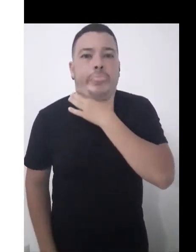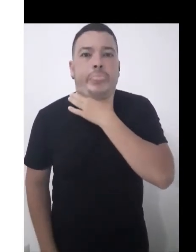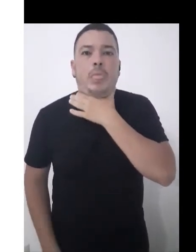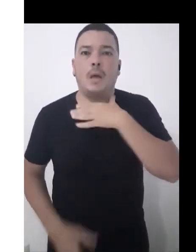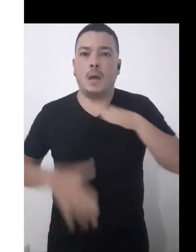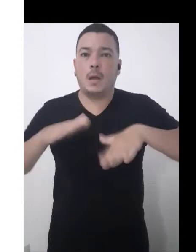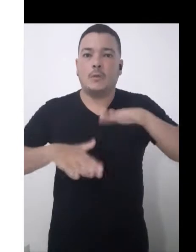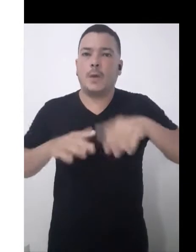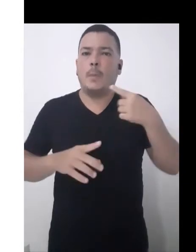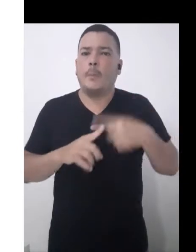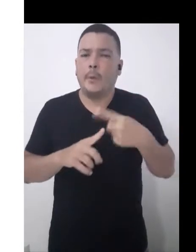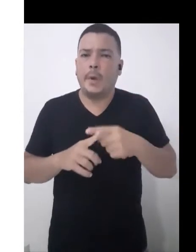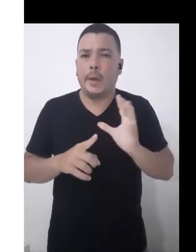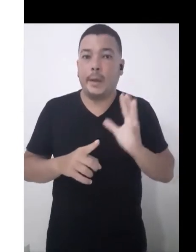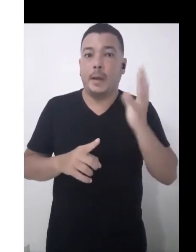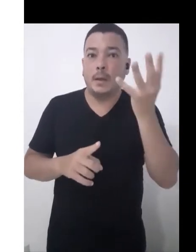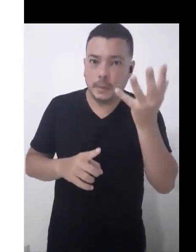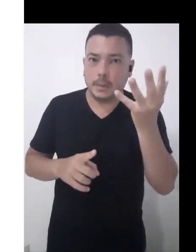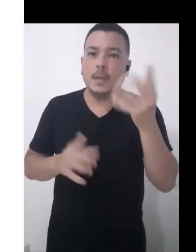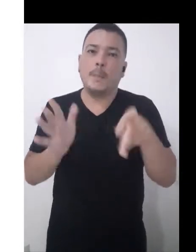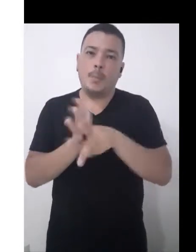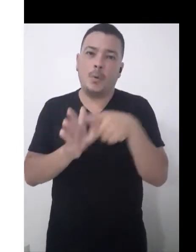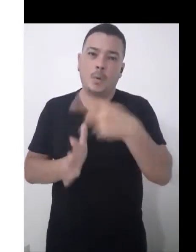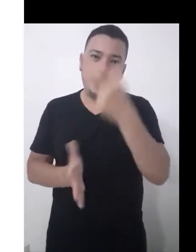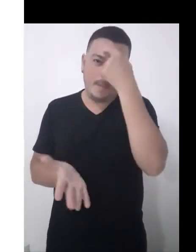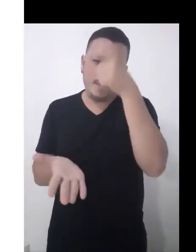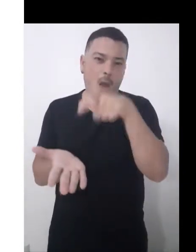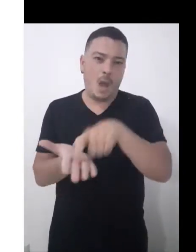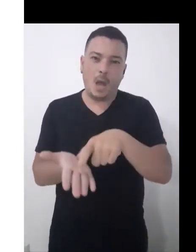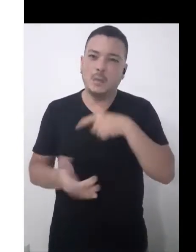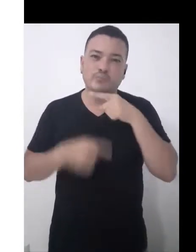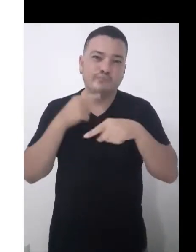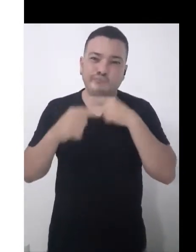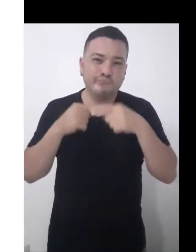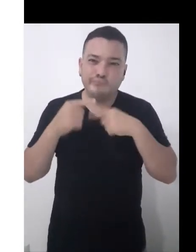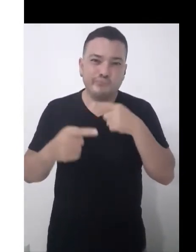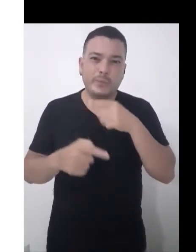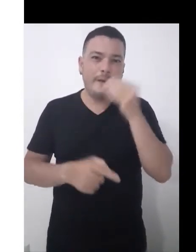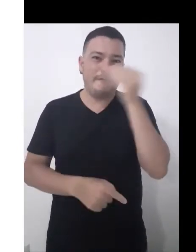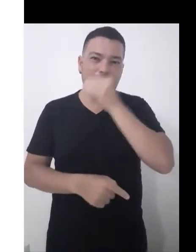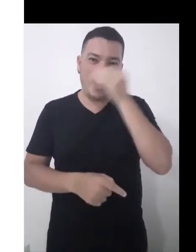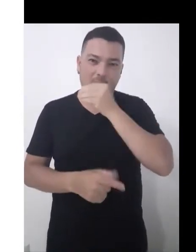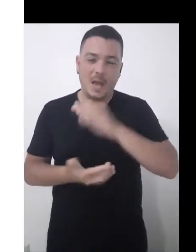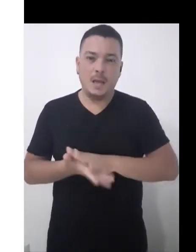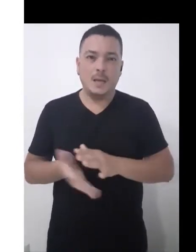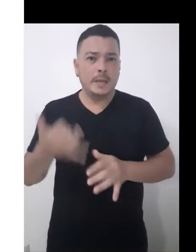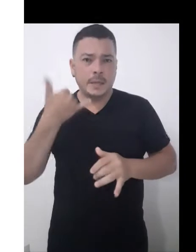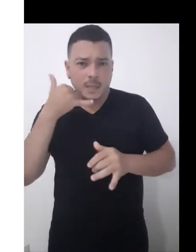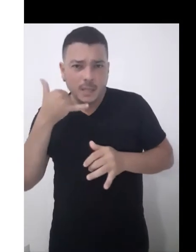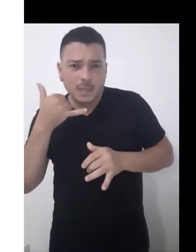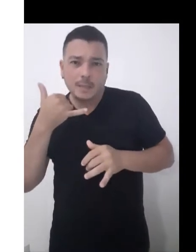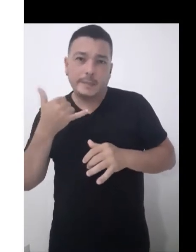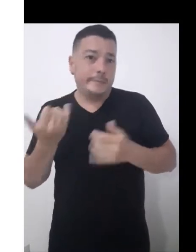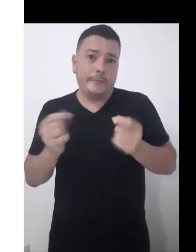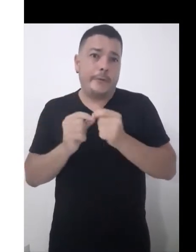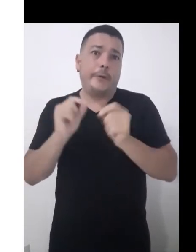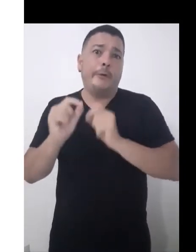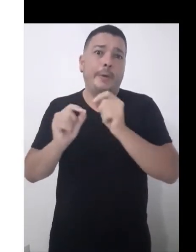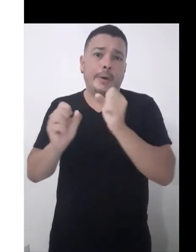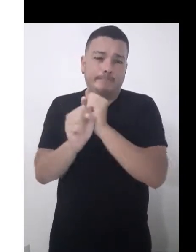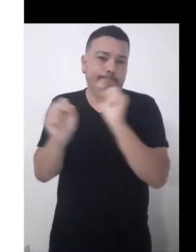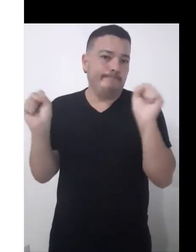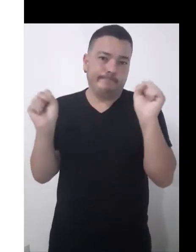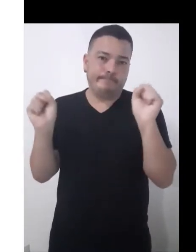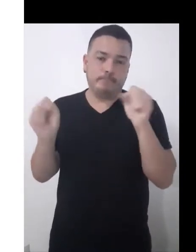muitas vezes acontece por causa da memória RAM. Você não tem memória RAM suficiente. No caso de um celular, de um smartphone, não tem o que fazer. Né?